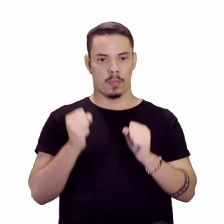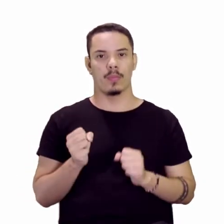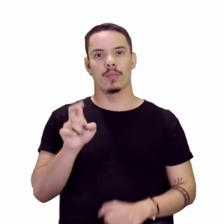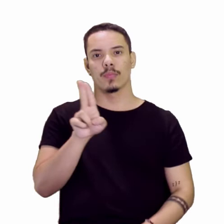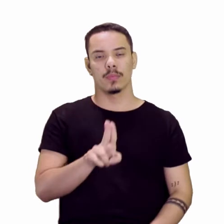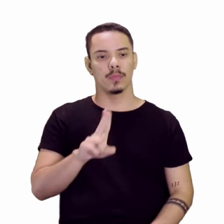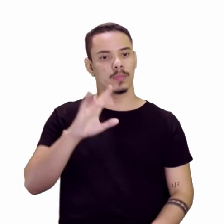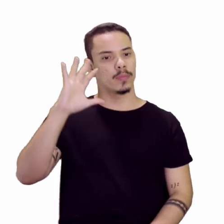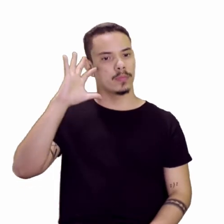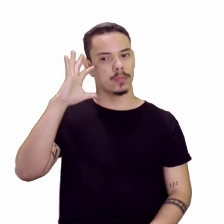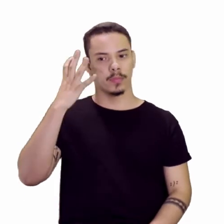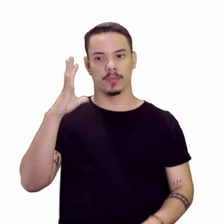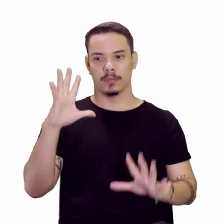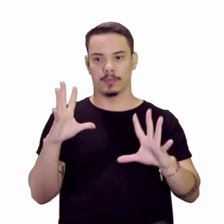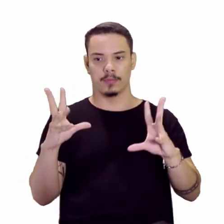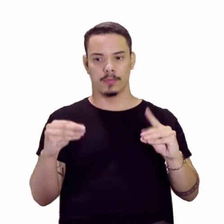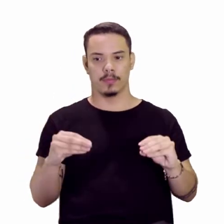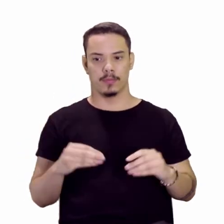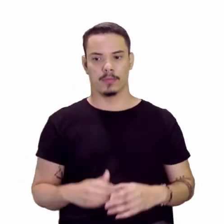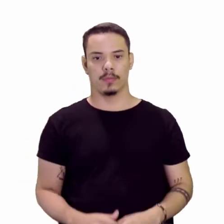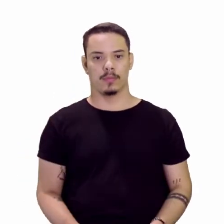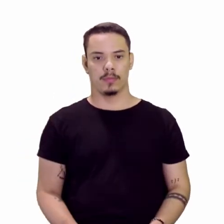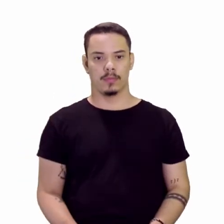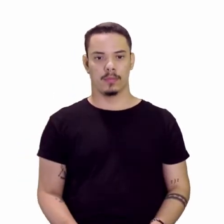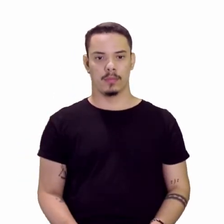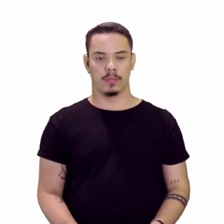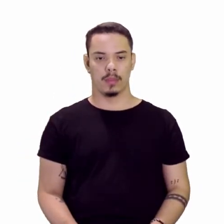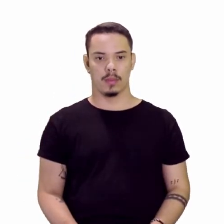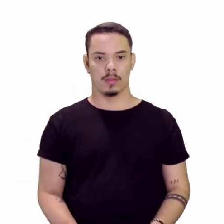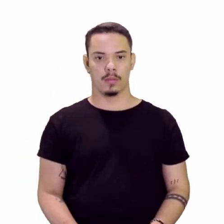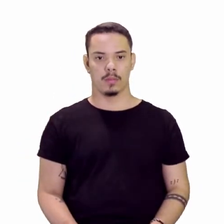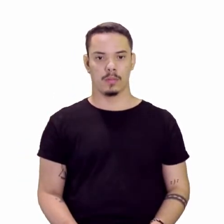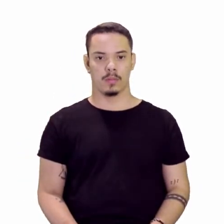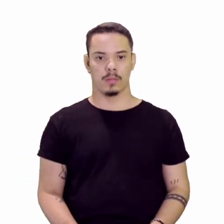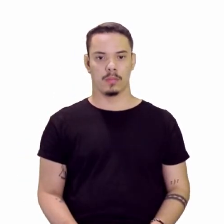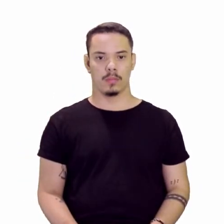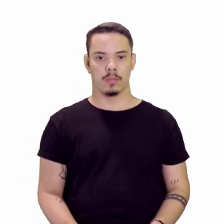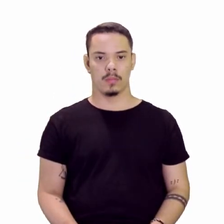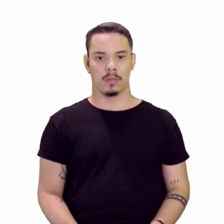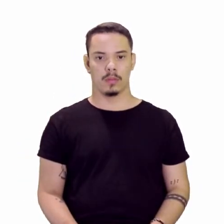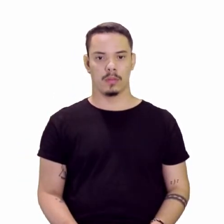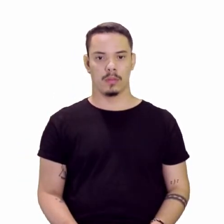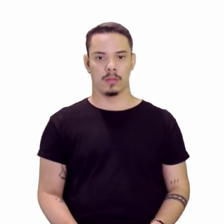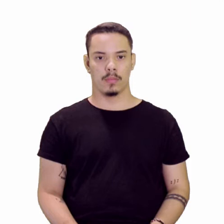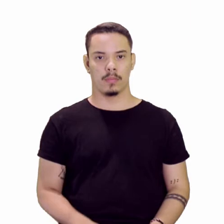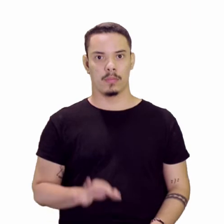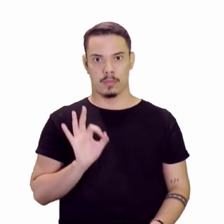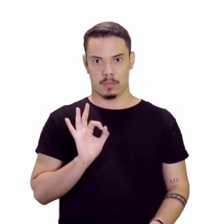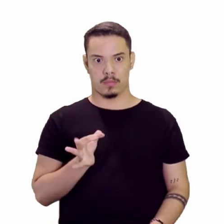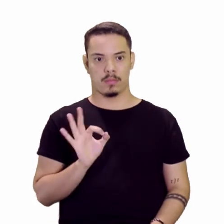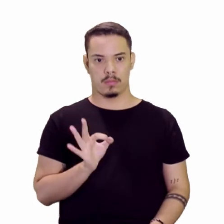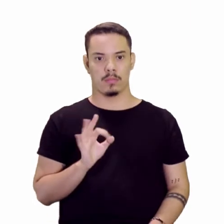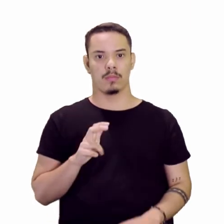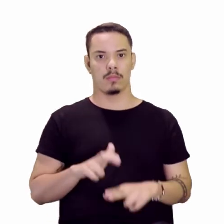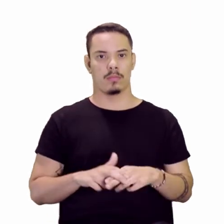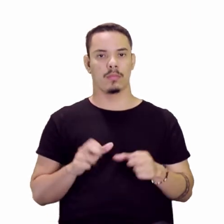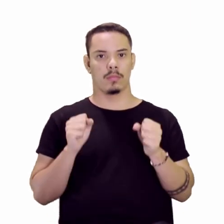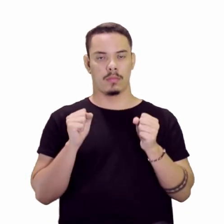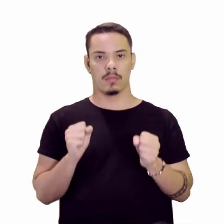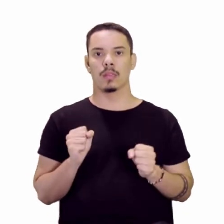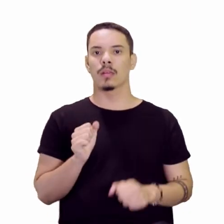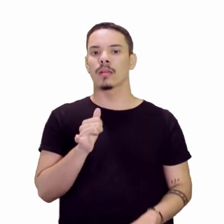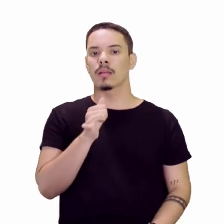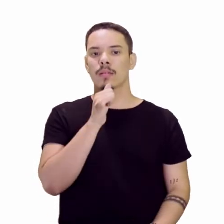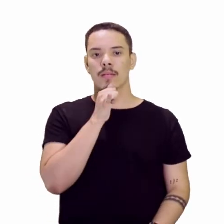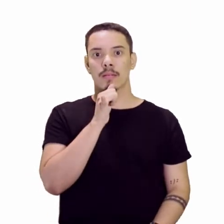para resolver aí algumas questões, Quilograma por né? metro cúbico, justamente. Pronto, vamos guardar aqui. Vamos ver um exemplo.